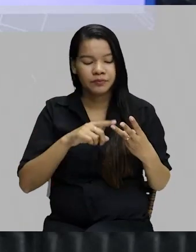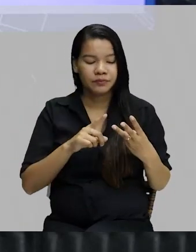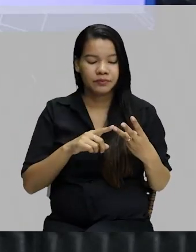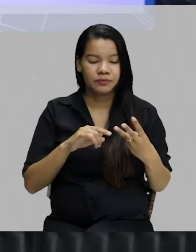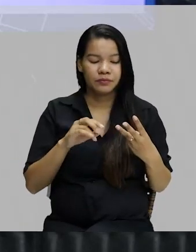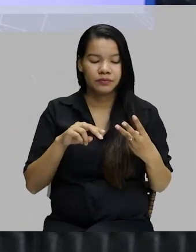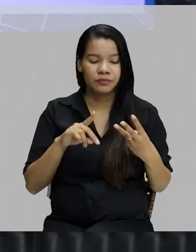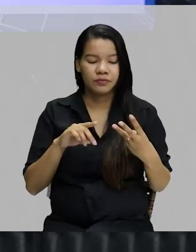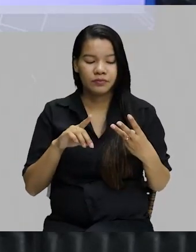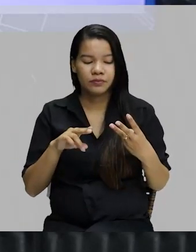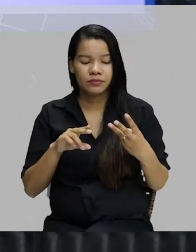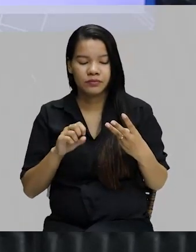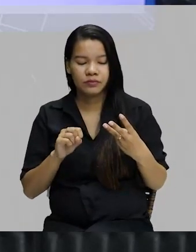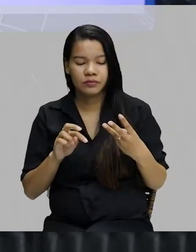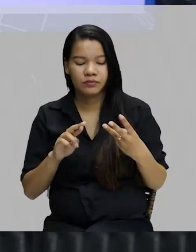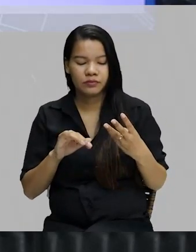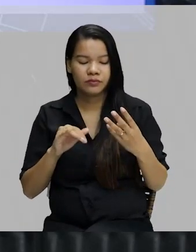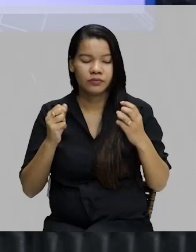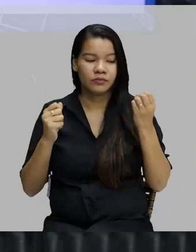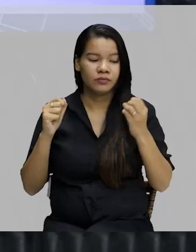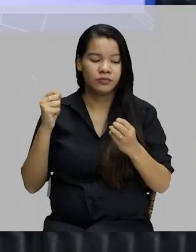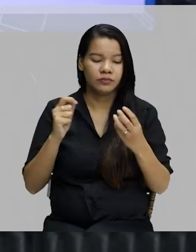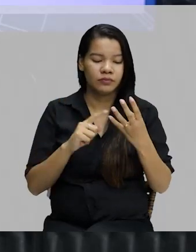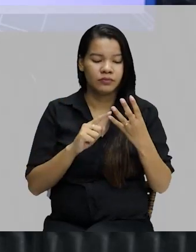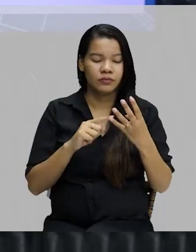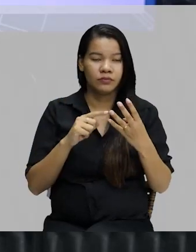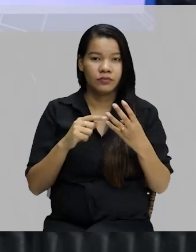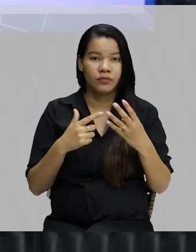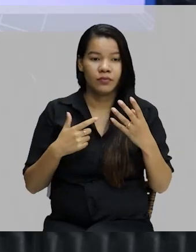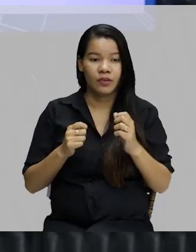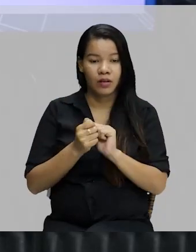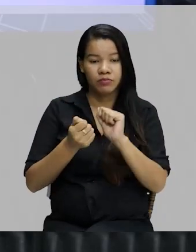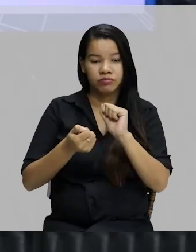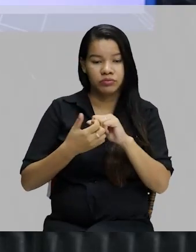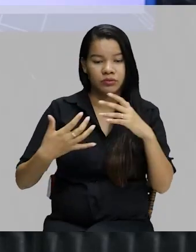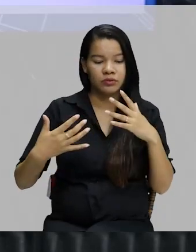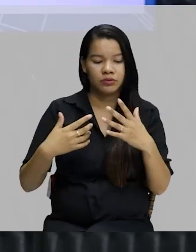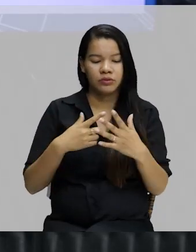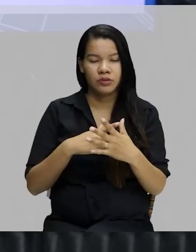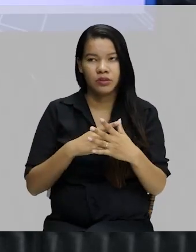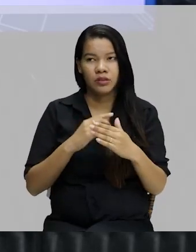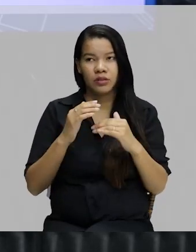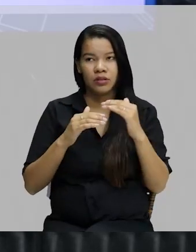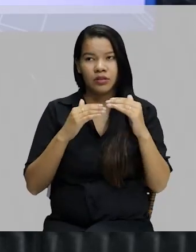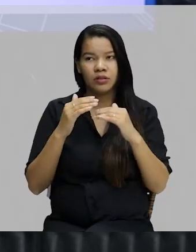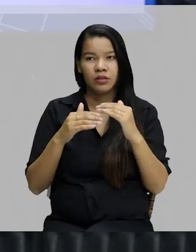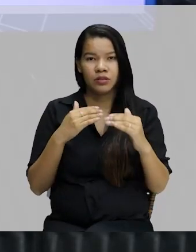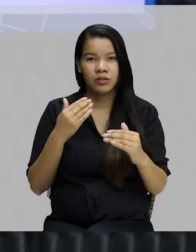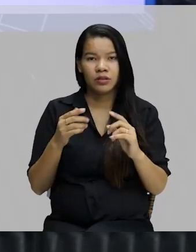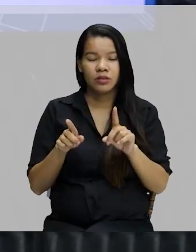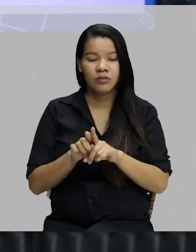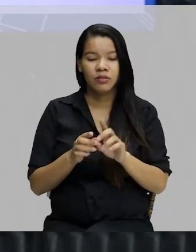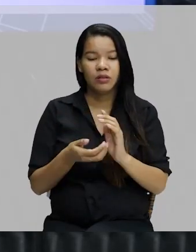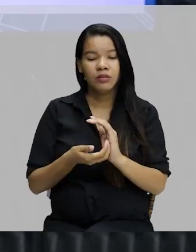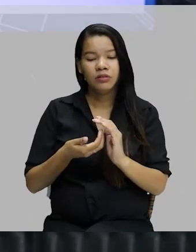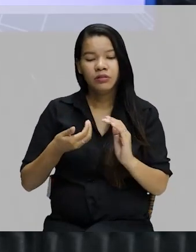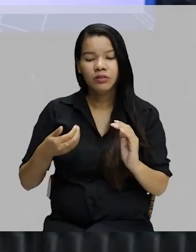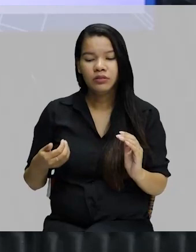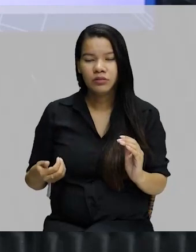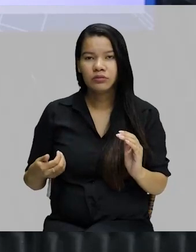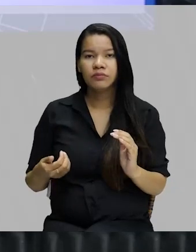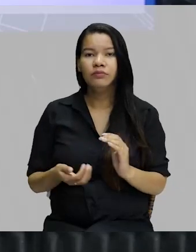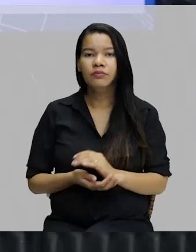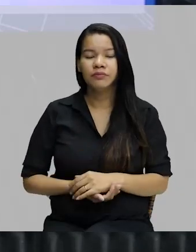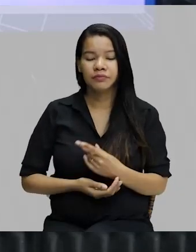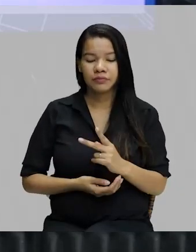do petróleo, as armas nucleares e o processamento e a extração e o processamento